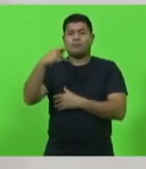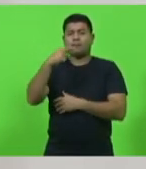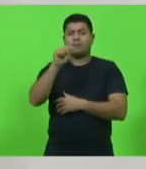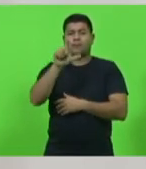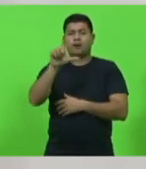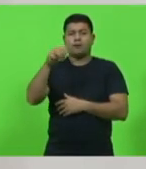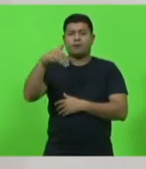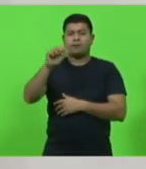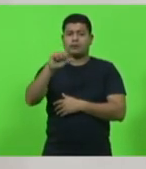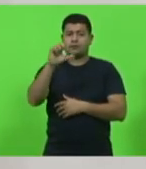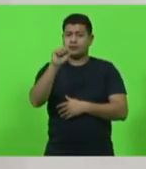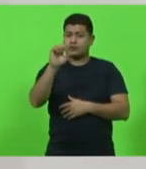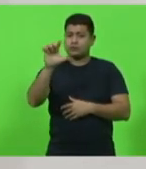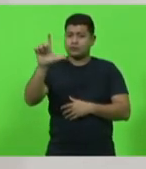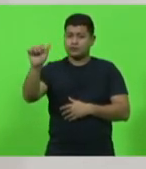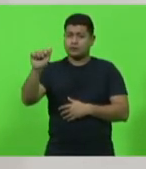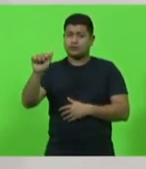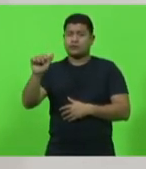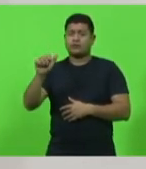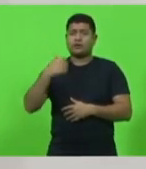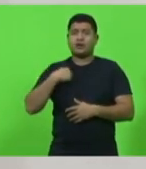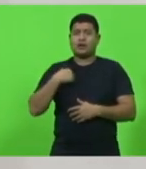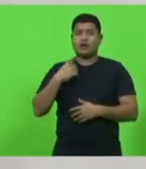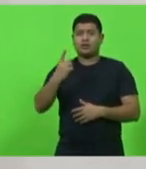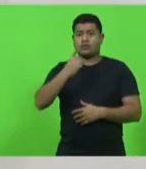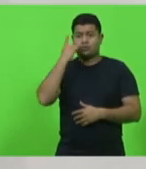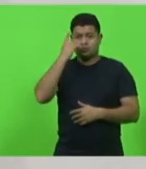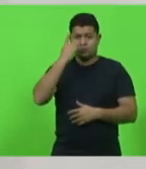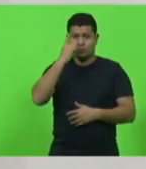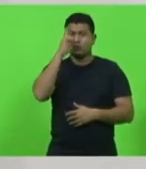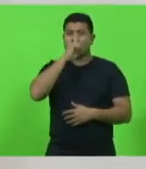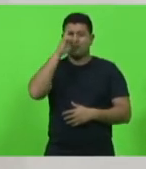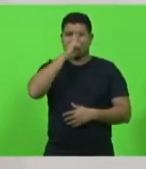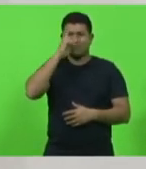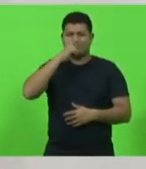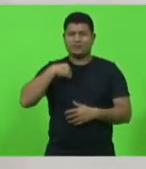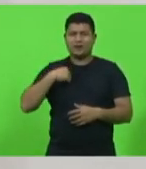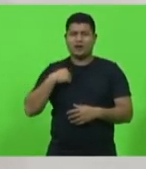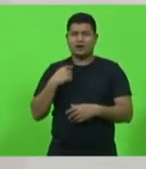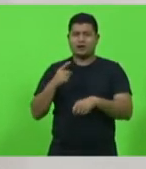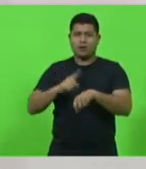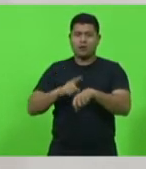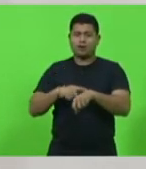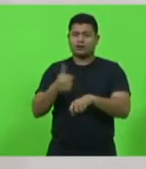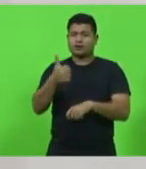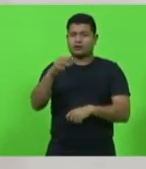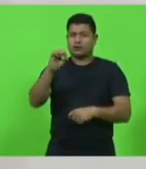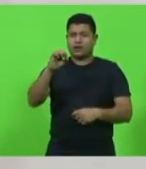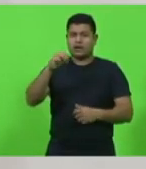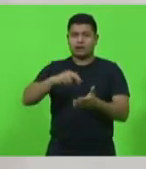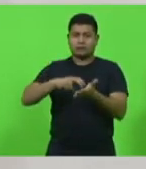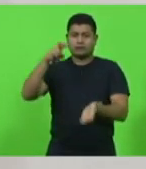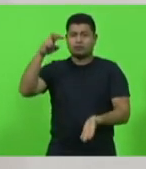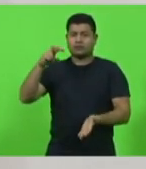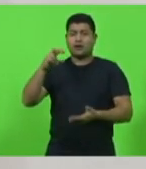domingo eu saí às 10 horas de São Miguel do Oeste e cheguei